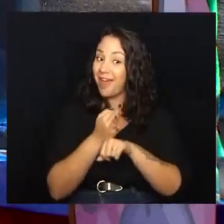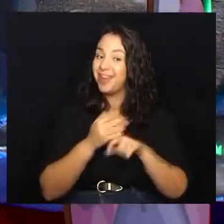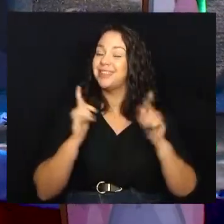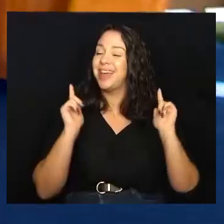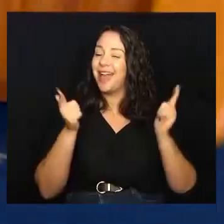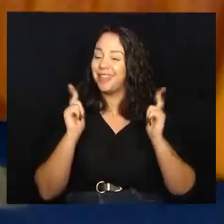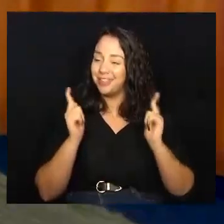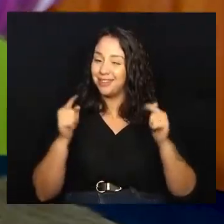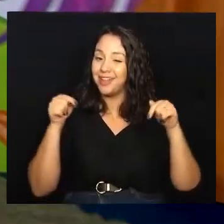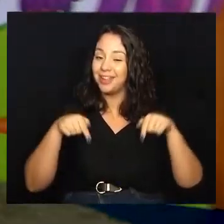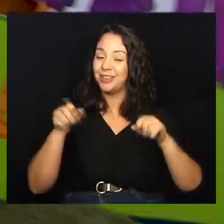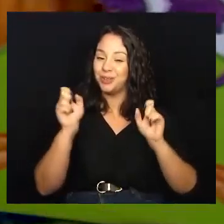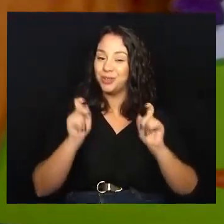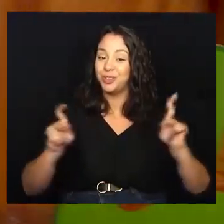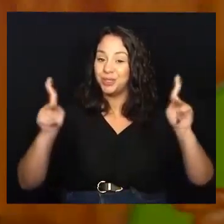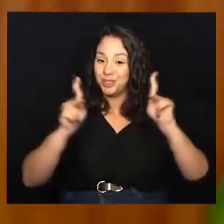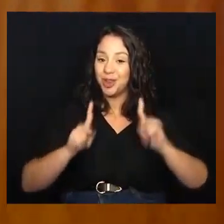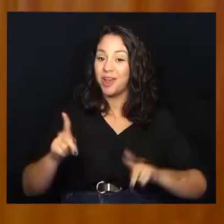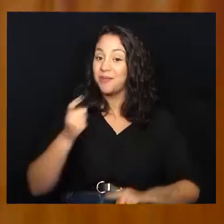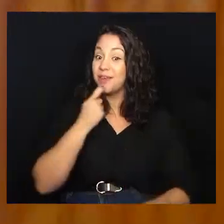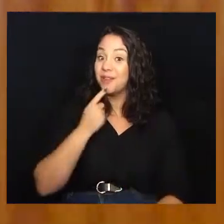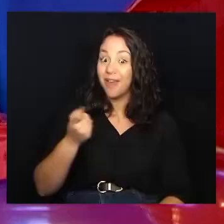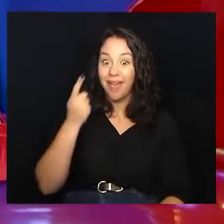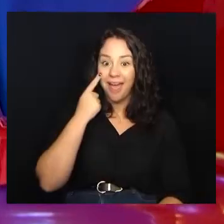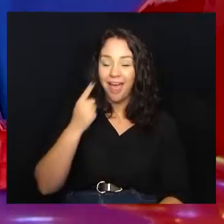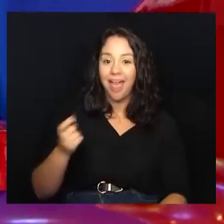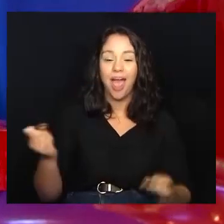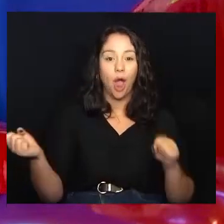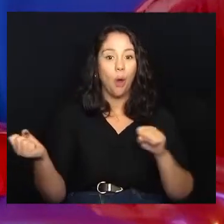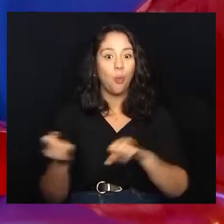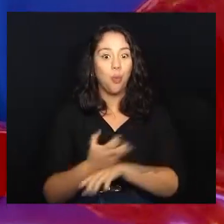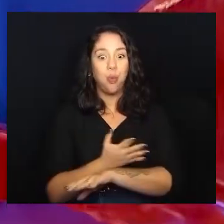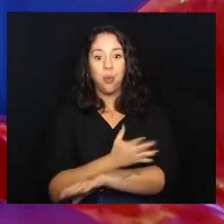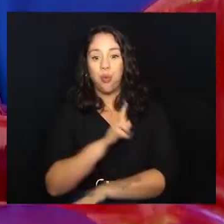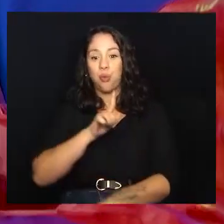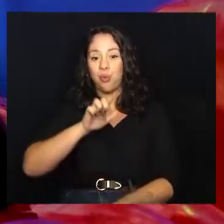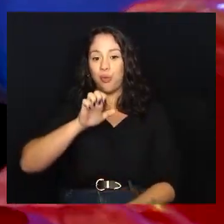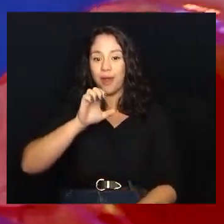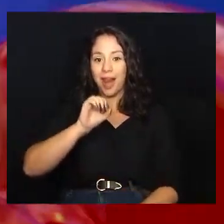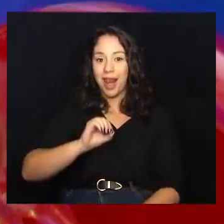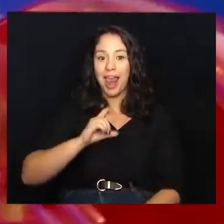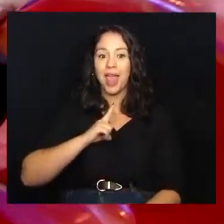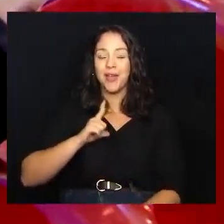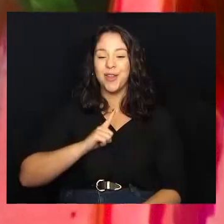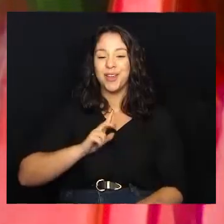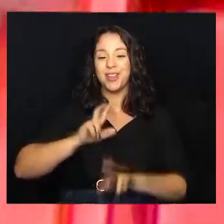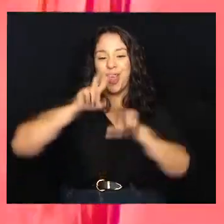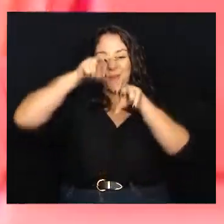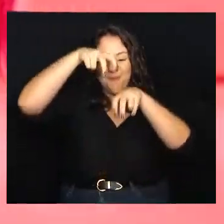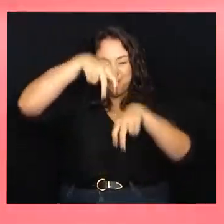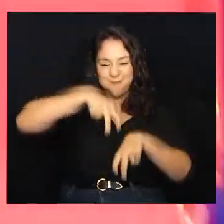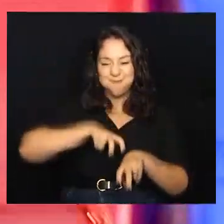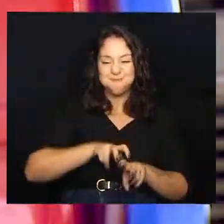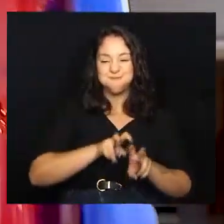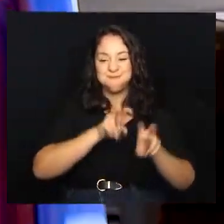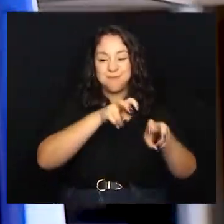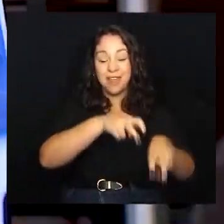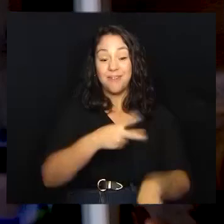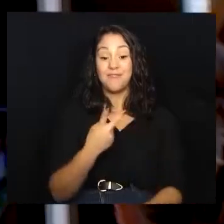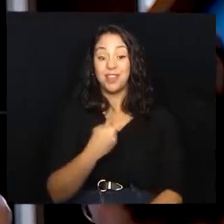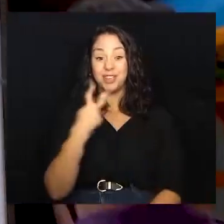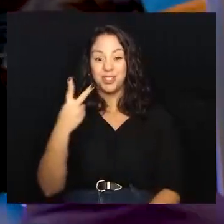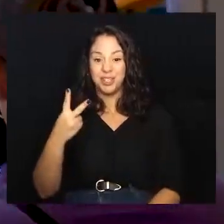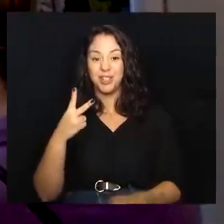estão animadas neste shopping de Campinas. Olha só a emoção do Léo no escorregador. Um mega tobogã